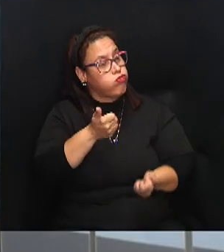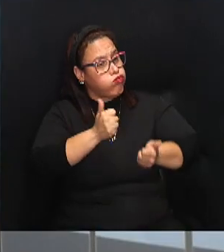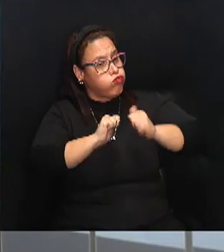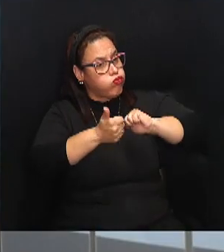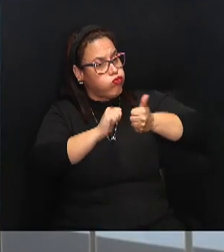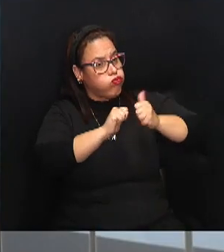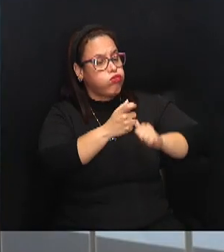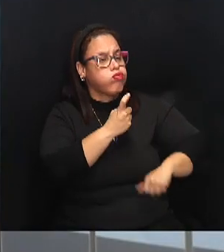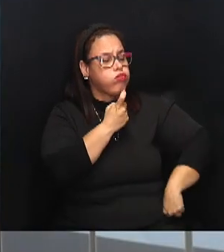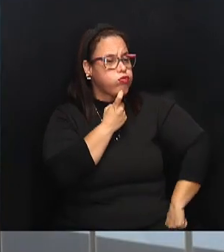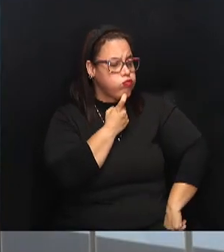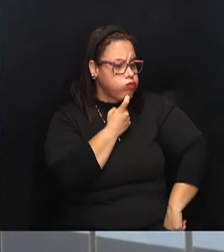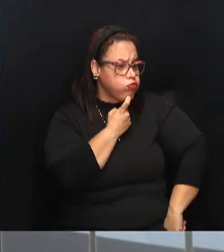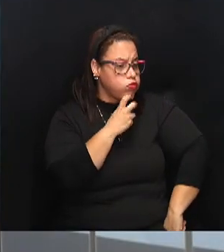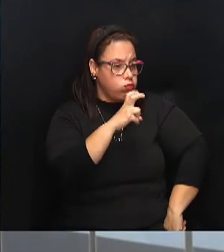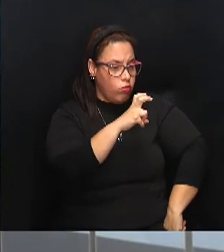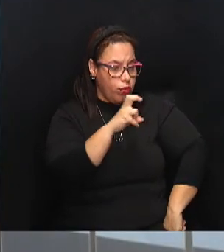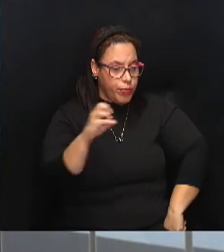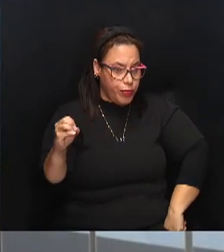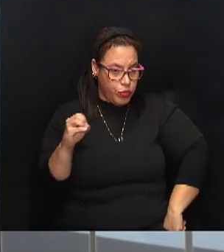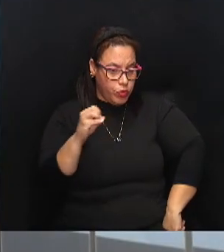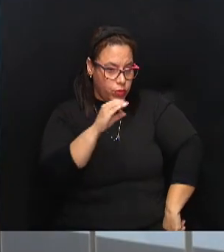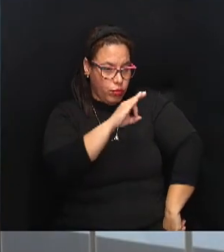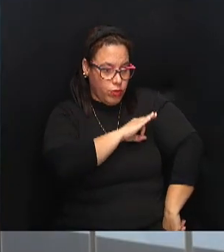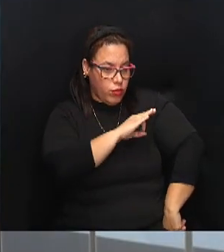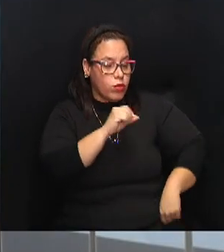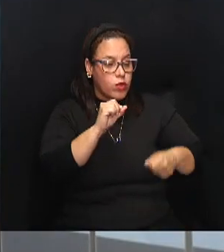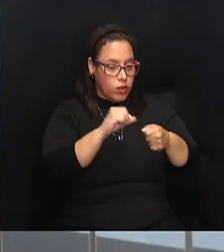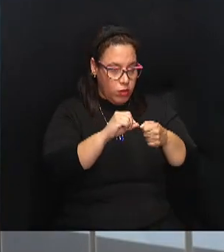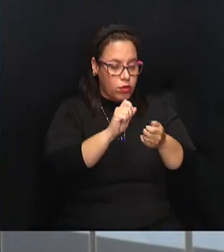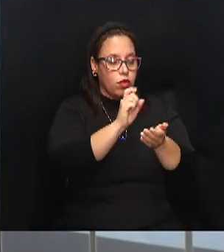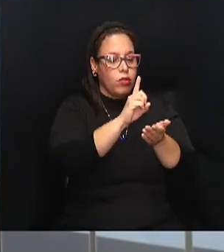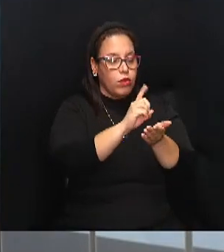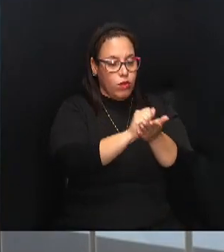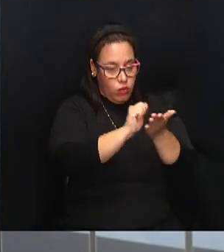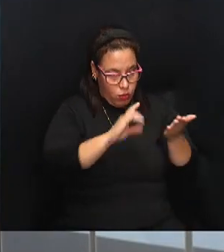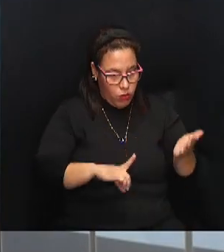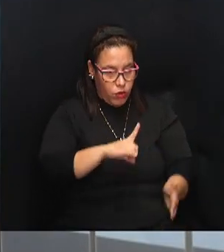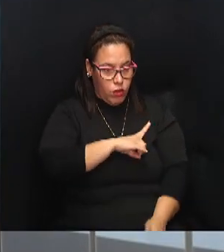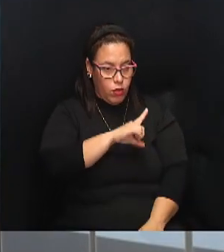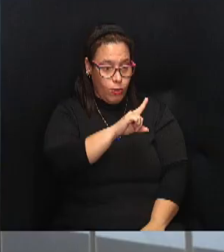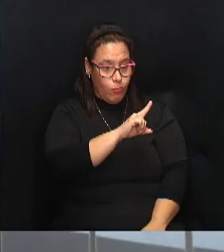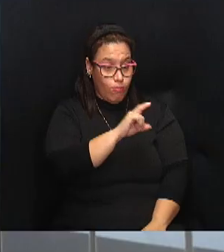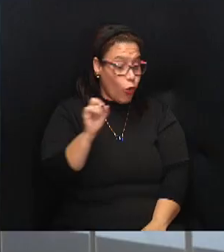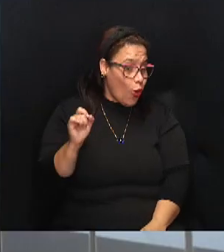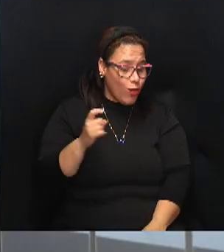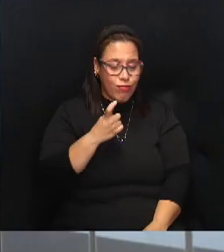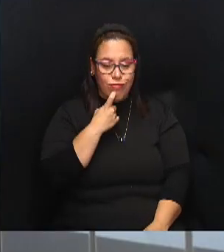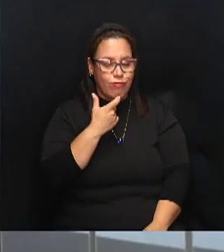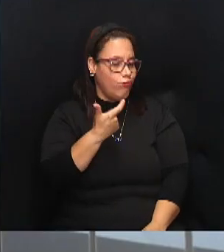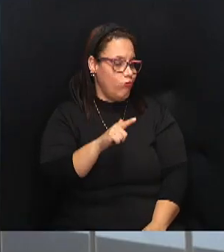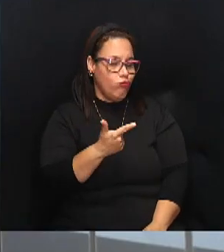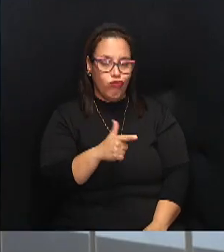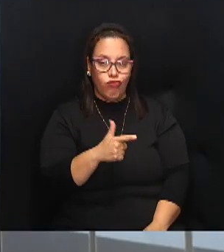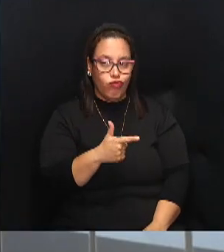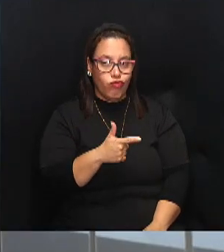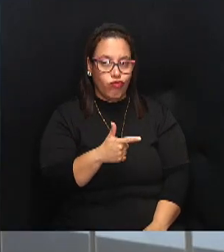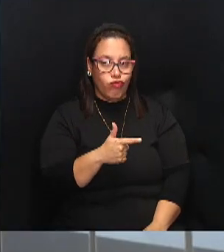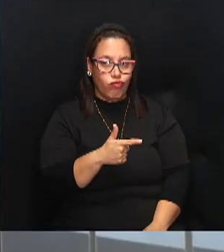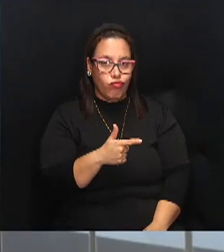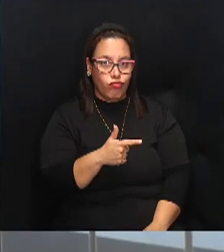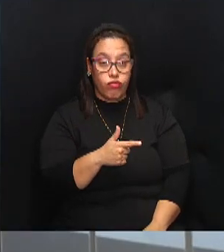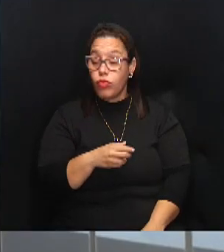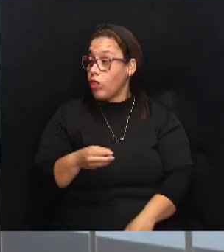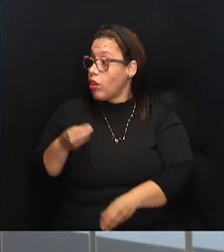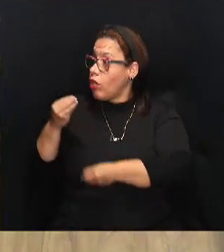em Campinas, 500 policiais que fazem atividade delegada fora de Campinas, porque aqui não possui.